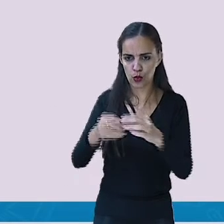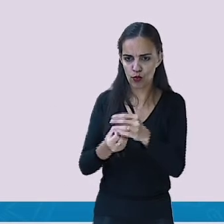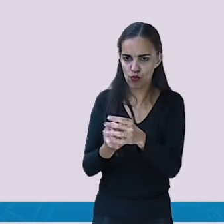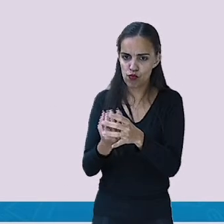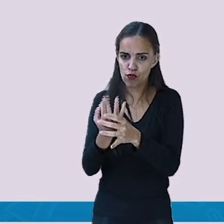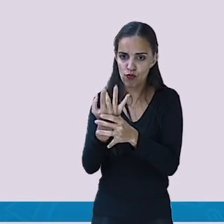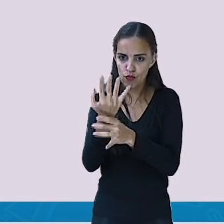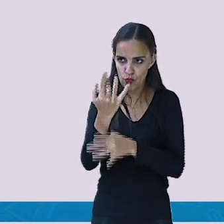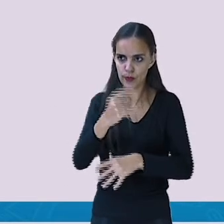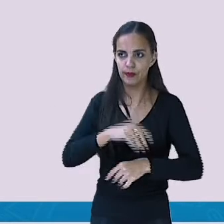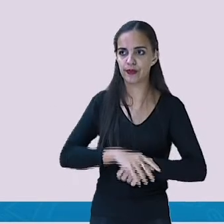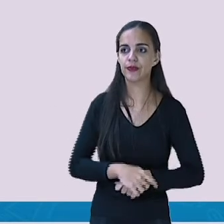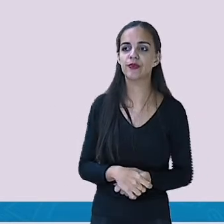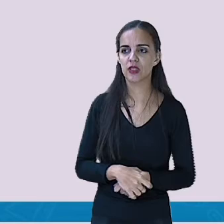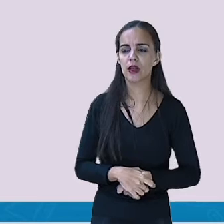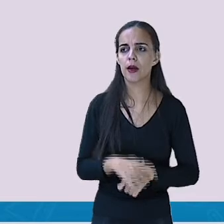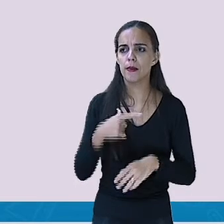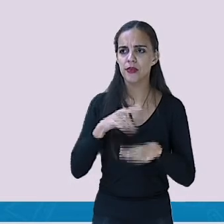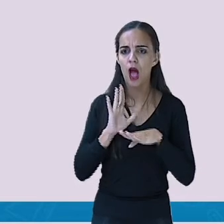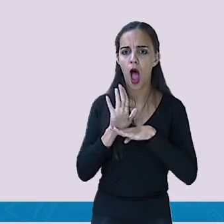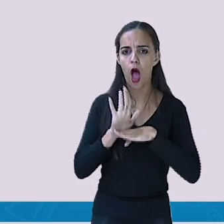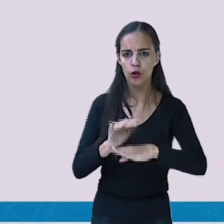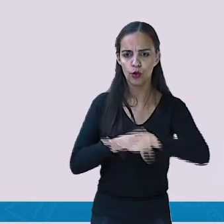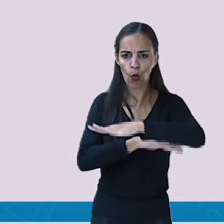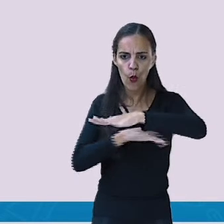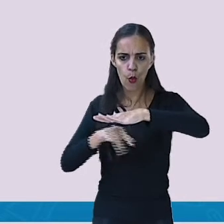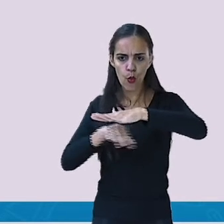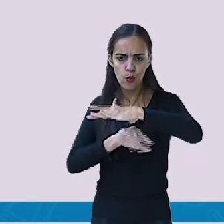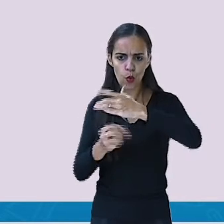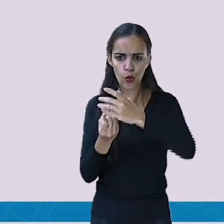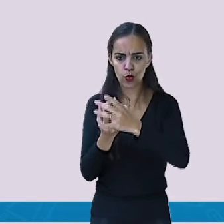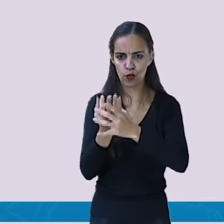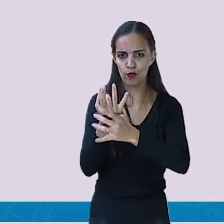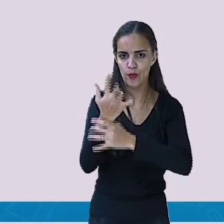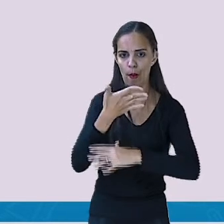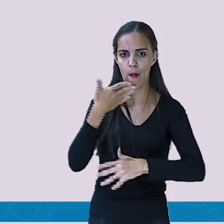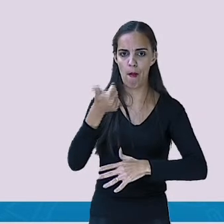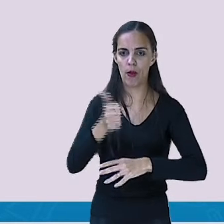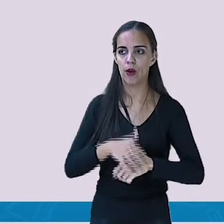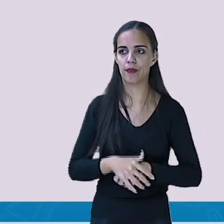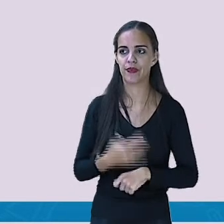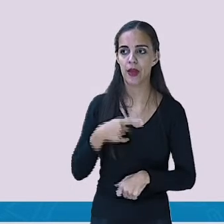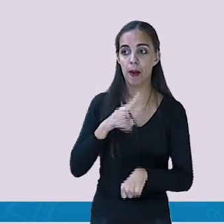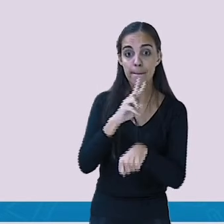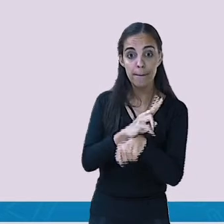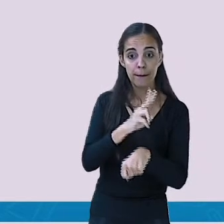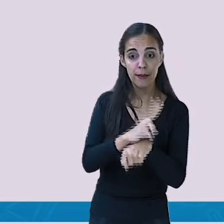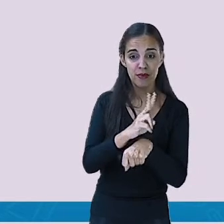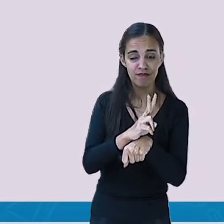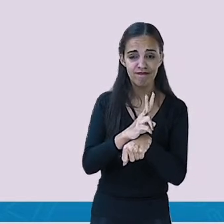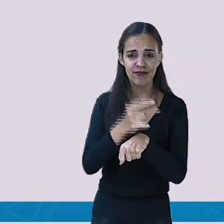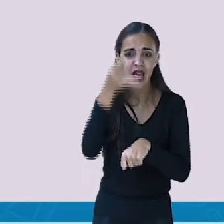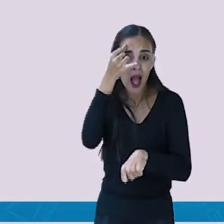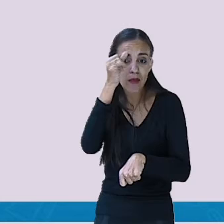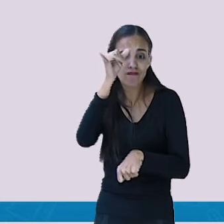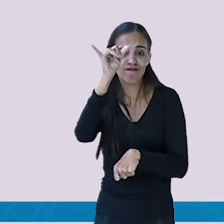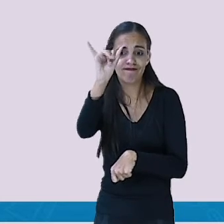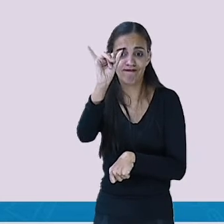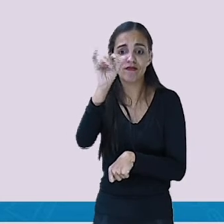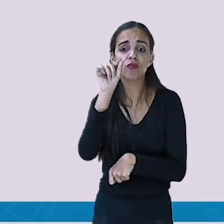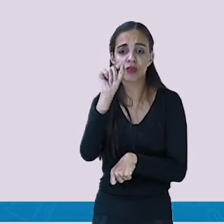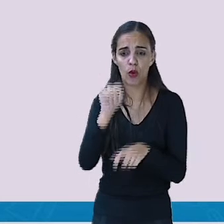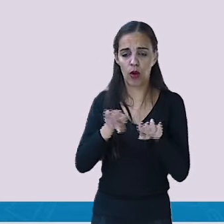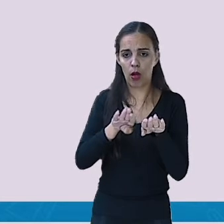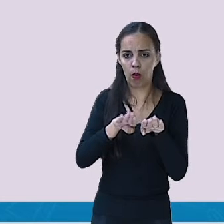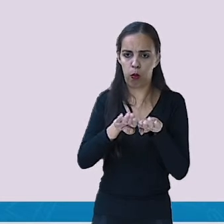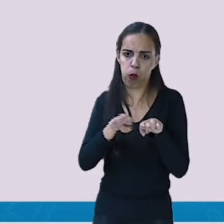A fertilidade, bom para poder plantar, bom para produzir. Eu preciso prevenir a erosão,